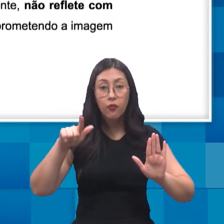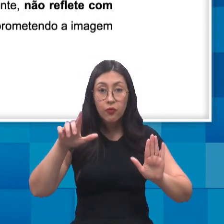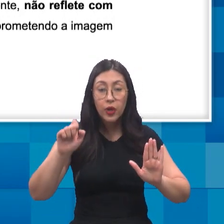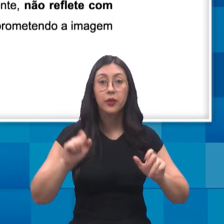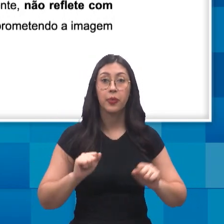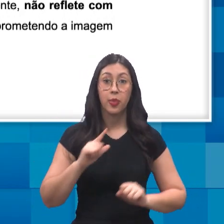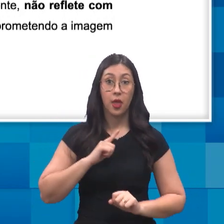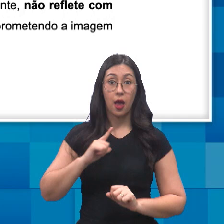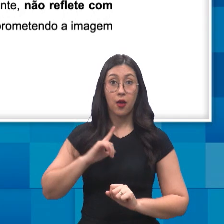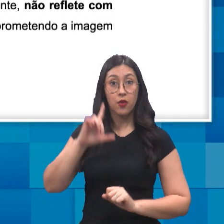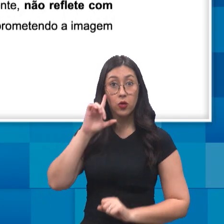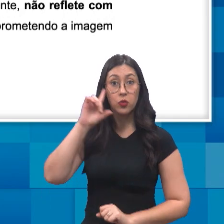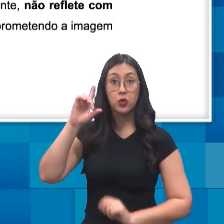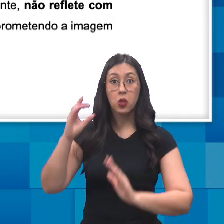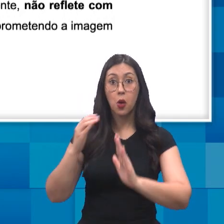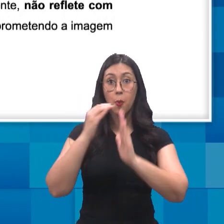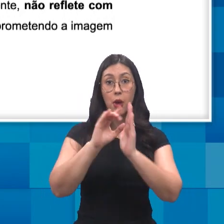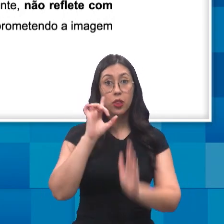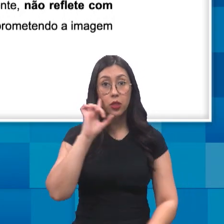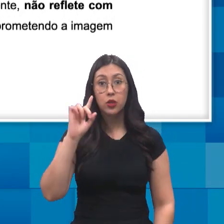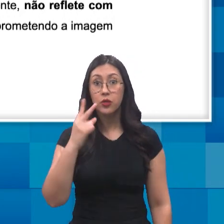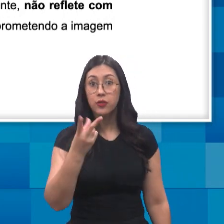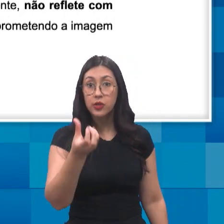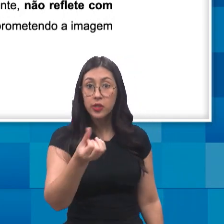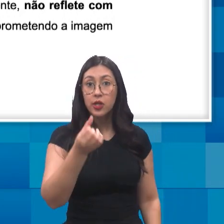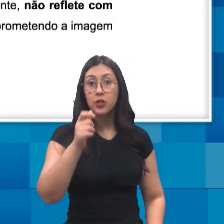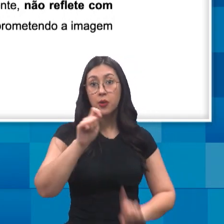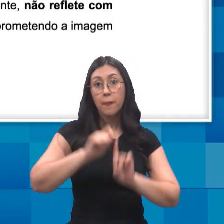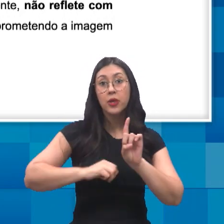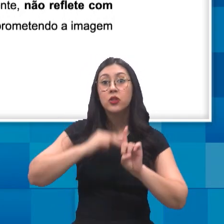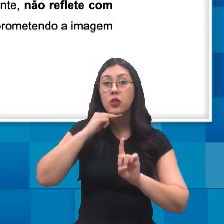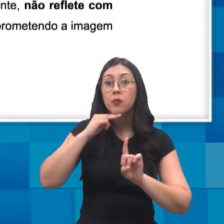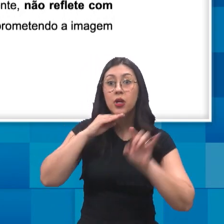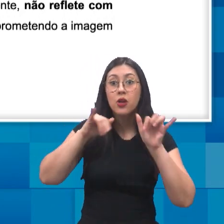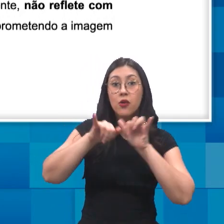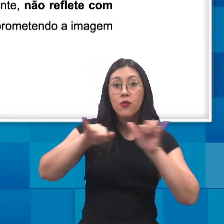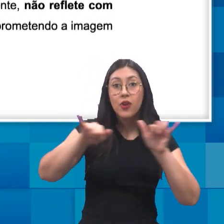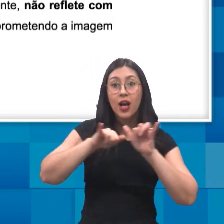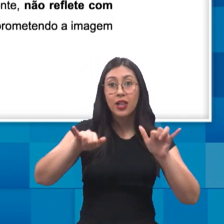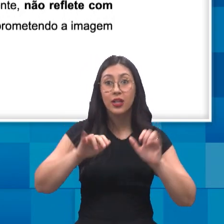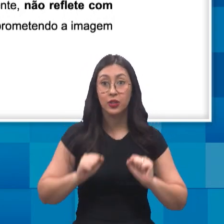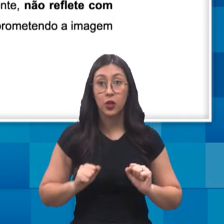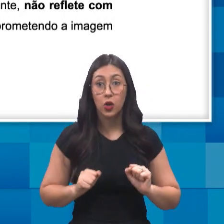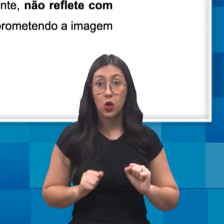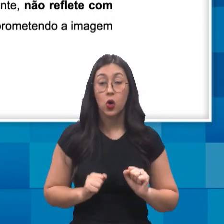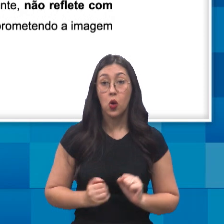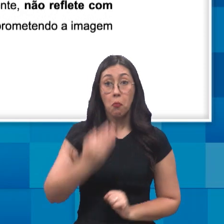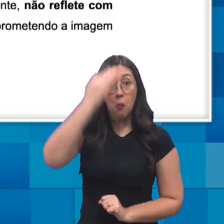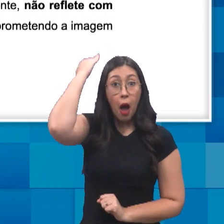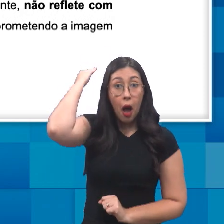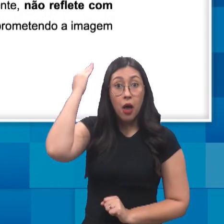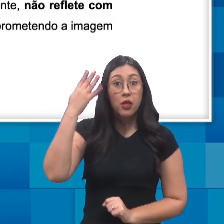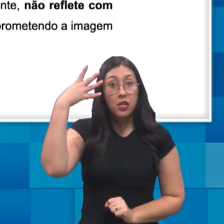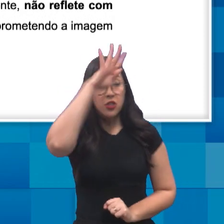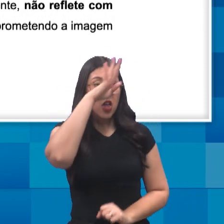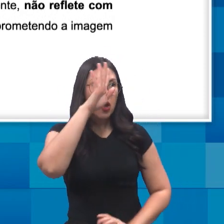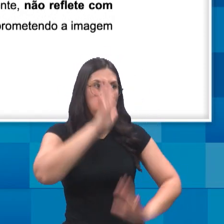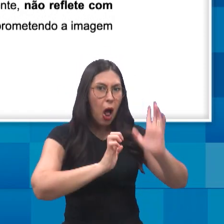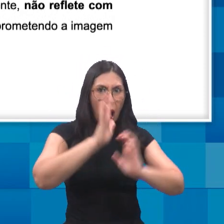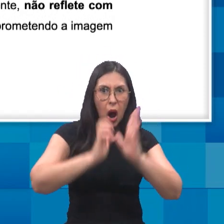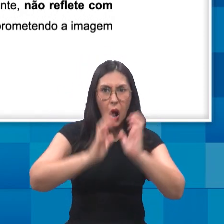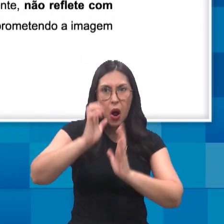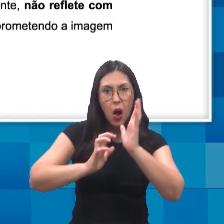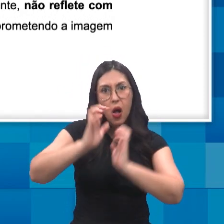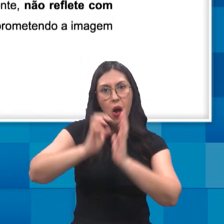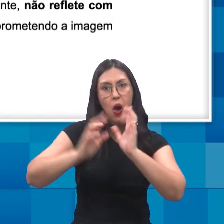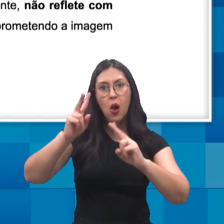de março de 2025, intitulada Pastor Cláudio Apolinário e Sena brigam em sessão de Câmara. Considerando o